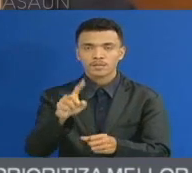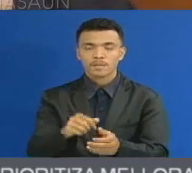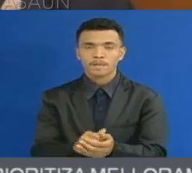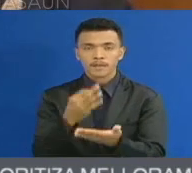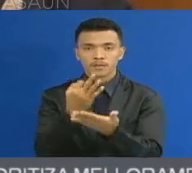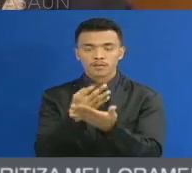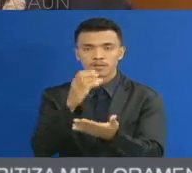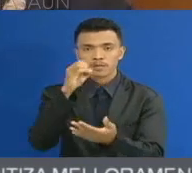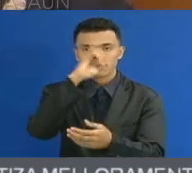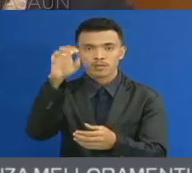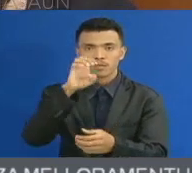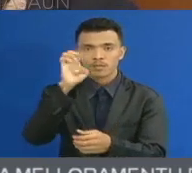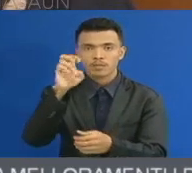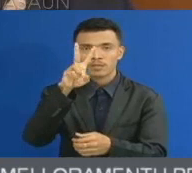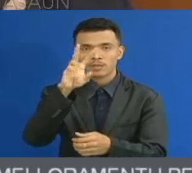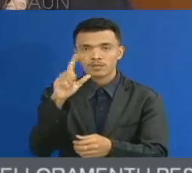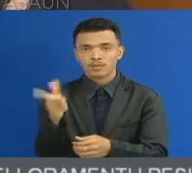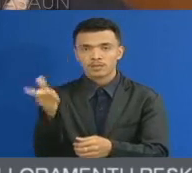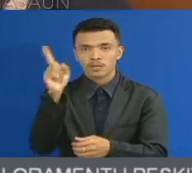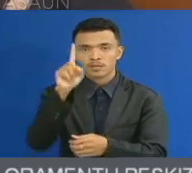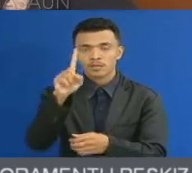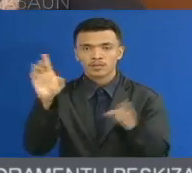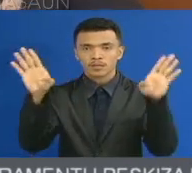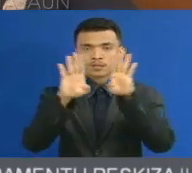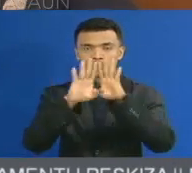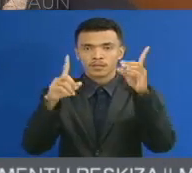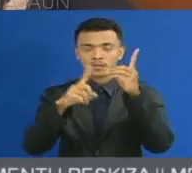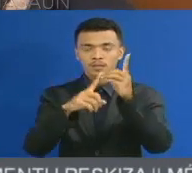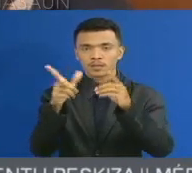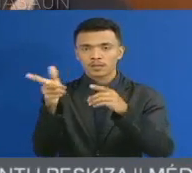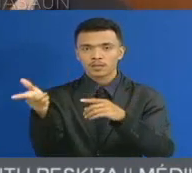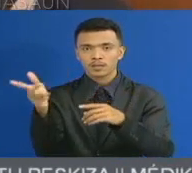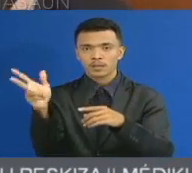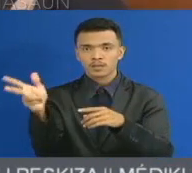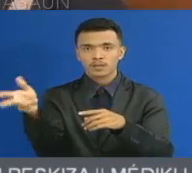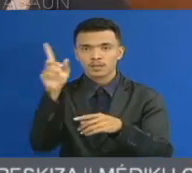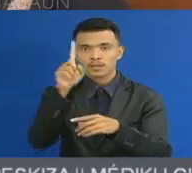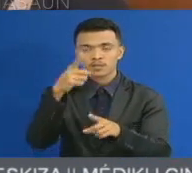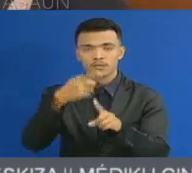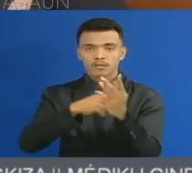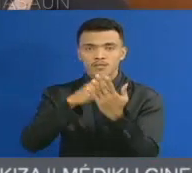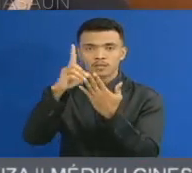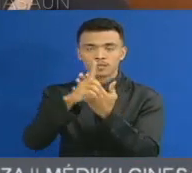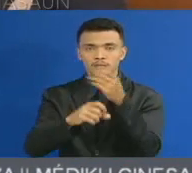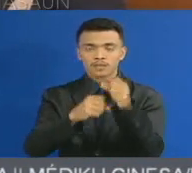Orçamento geral do Estado 2021, está de 31 de dezembro de 2021. Projeto